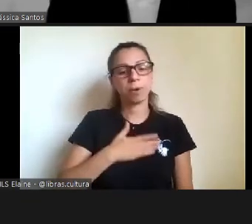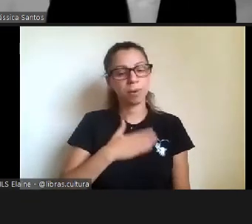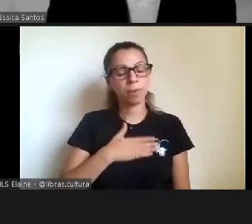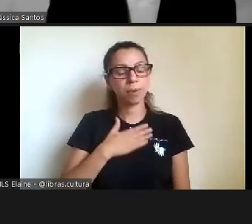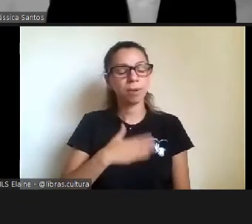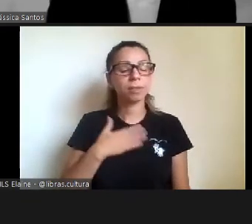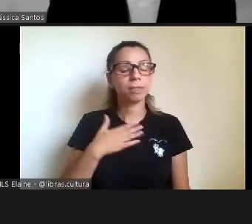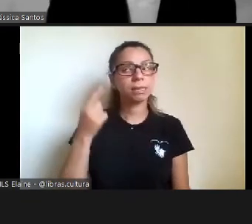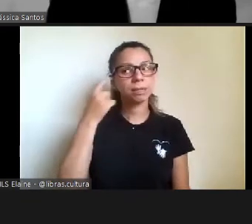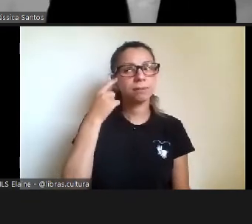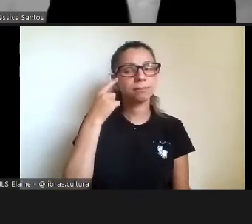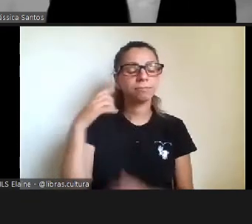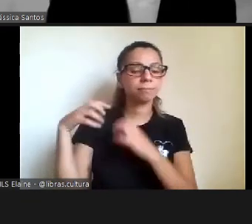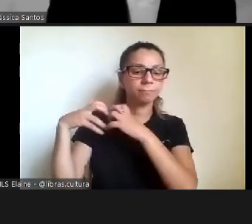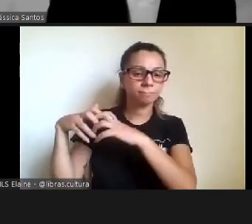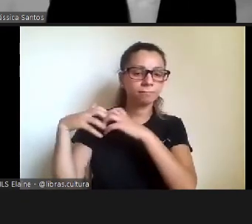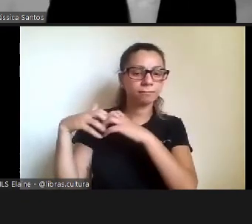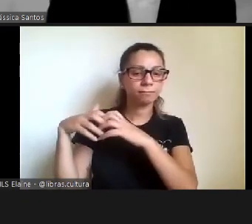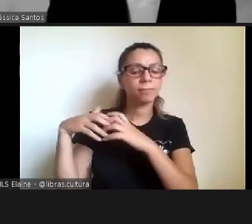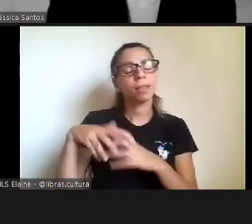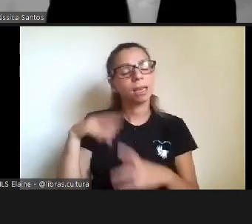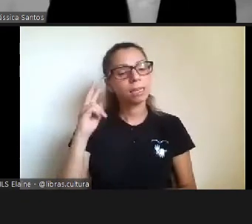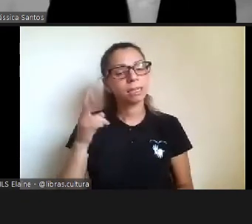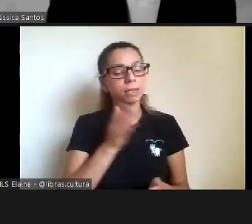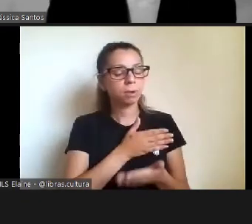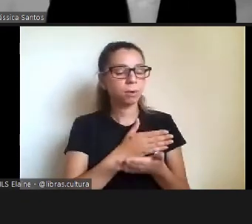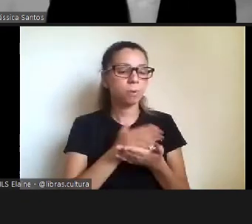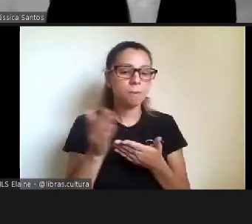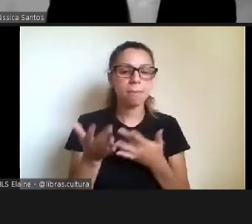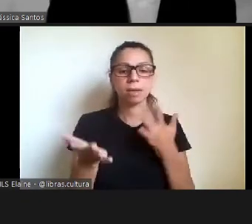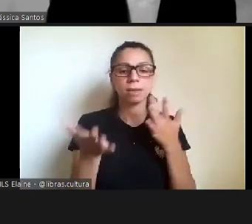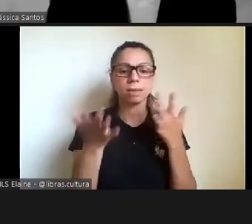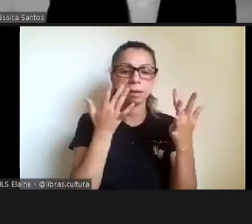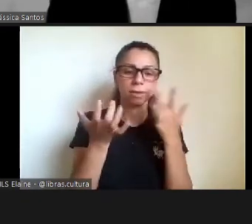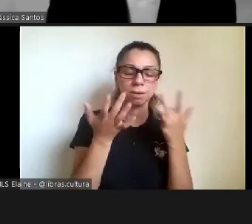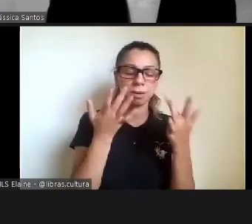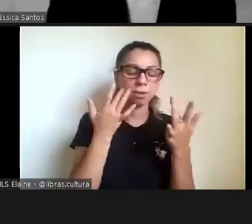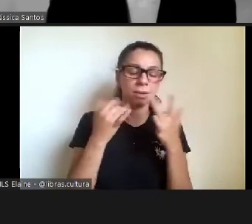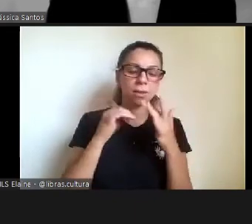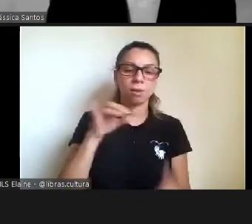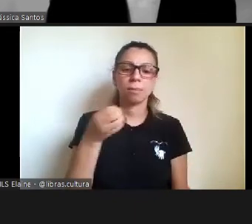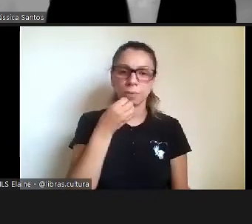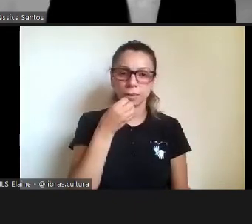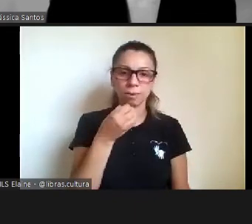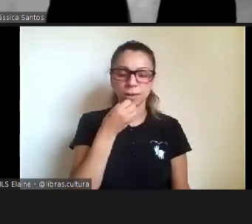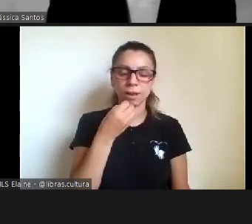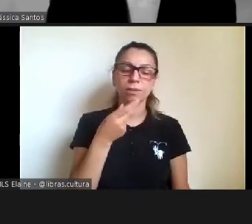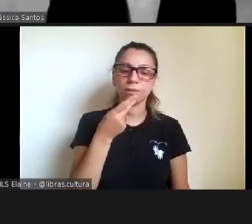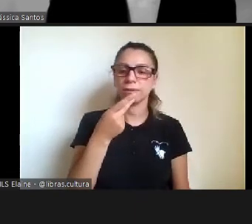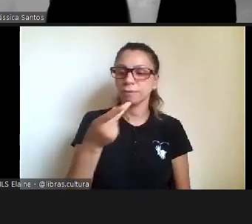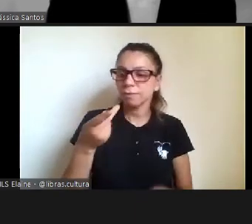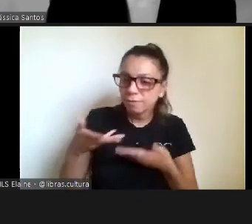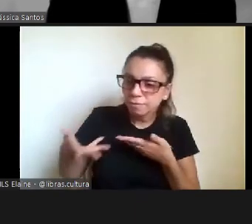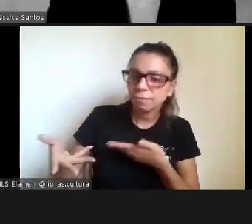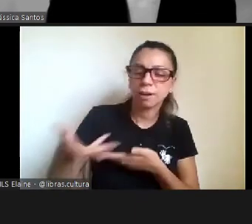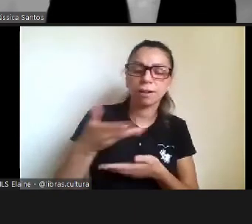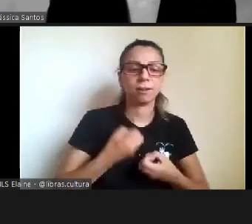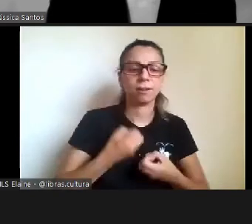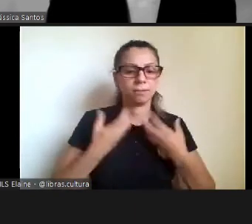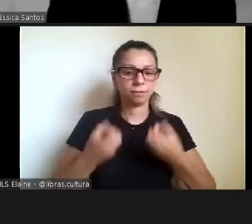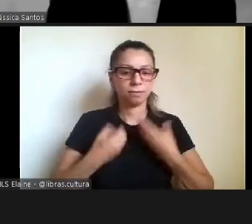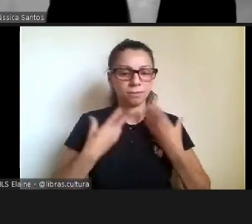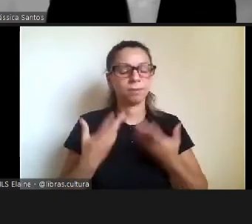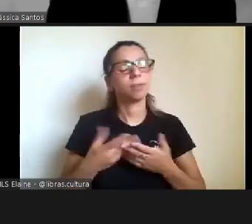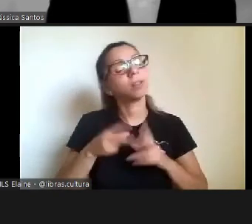pensamento, sempre que eu começo uma peça de teatro, quando eu tenho a oportunidade de falar com o público, eu sempre falo com o público e digo para eles